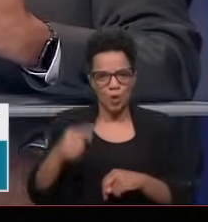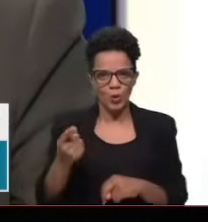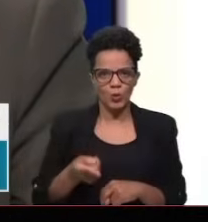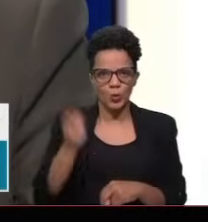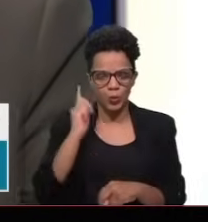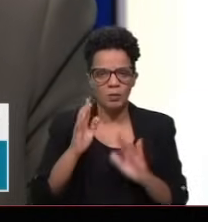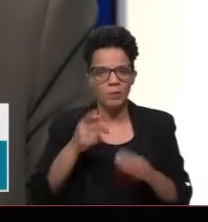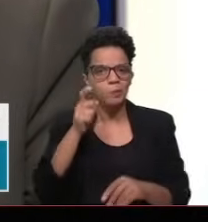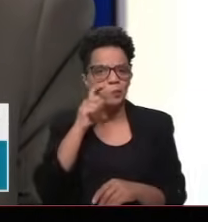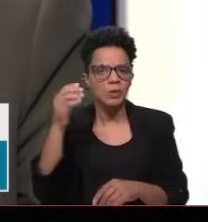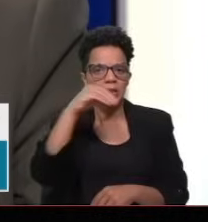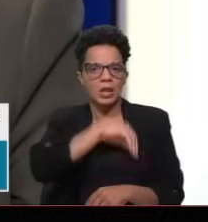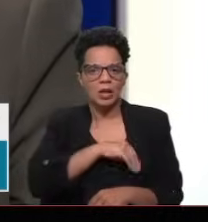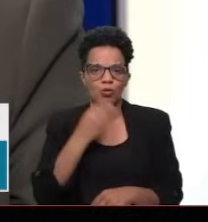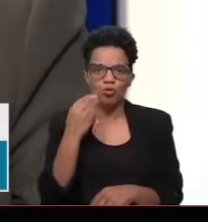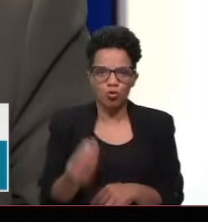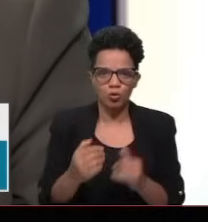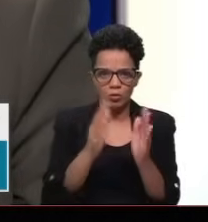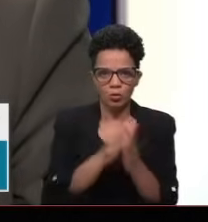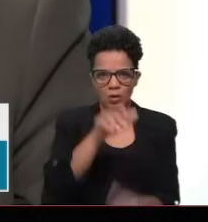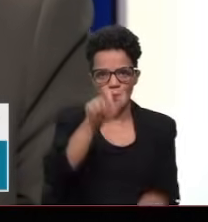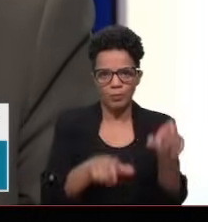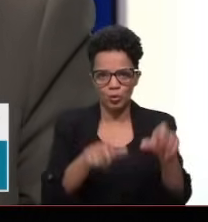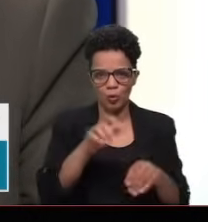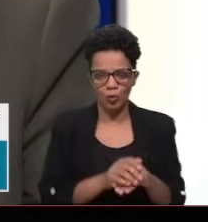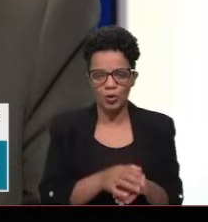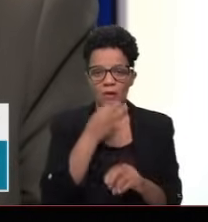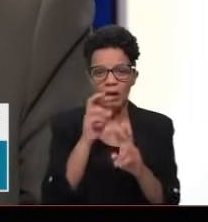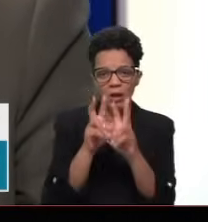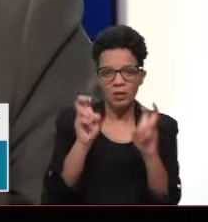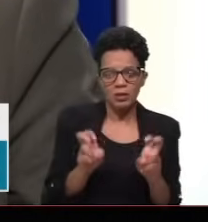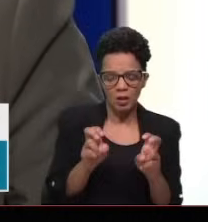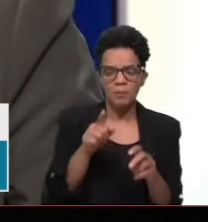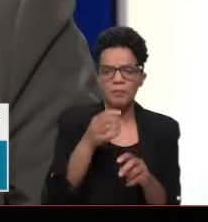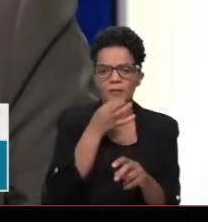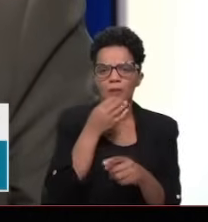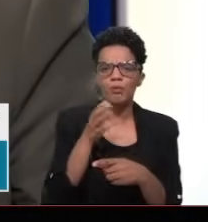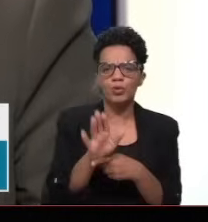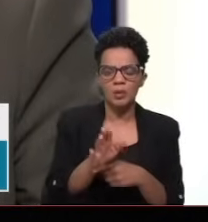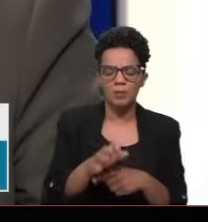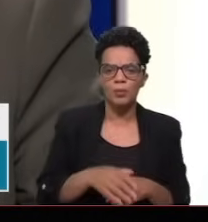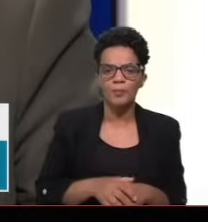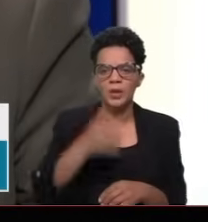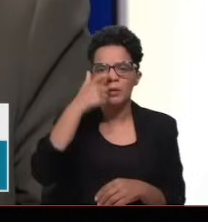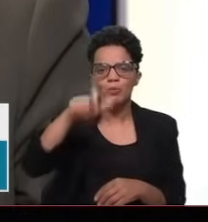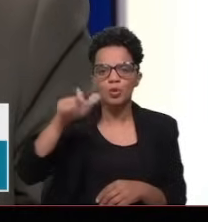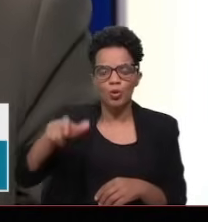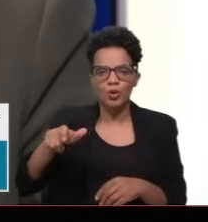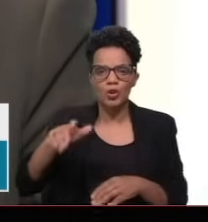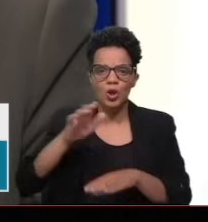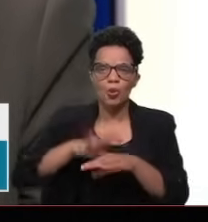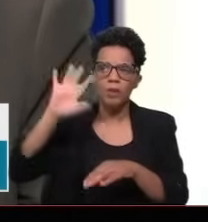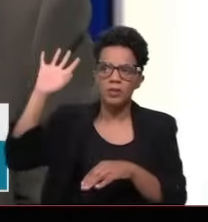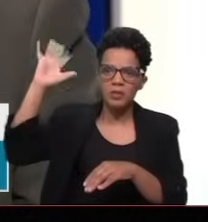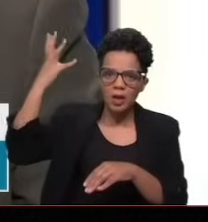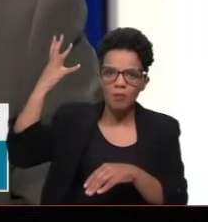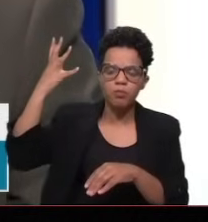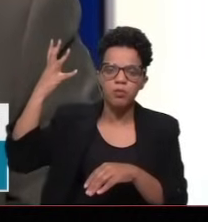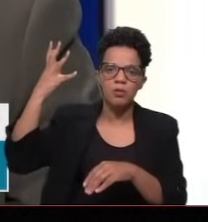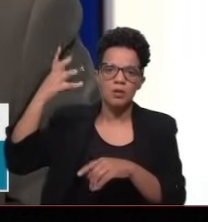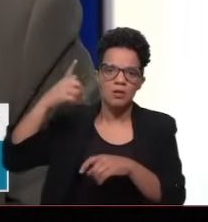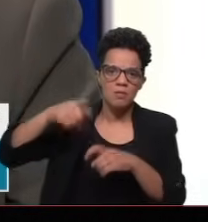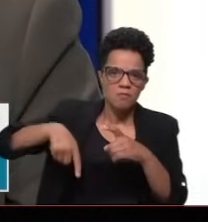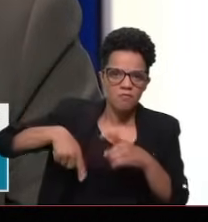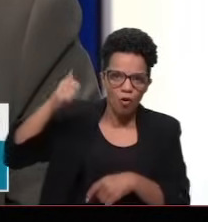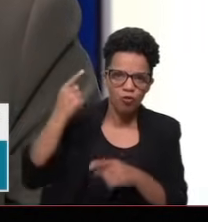garantir um salário justo para todas as pessoas e quando falamos disto temos que olhar falava por exemplo refugiados climáticos se nós não combatemos atrações climáticas